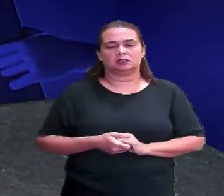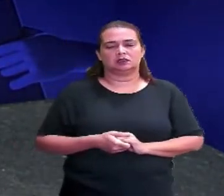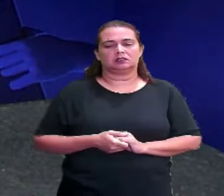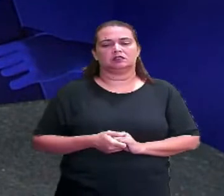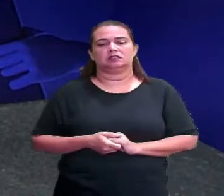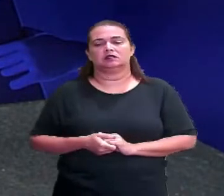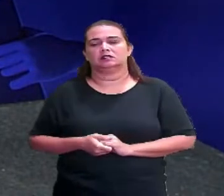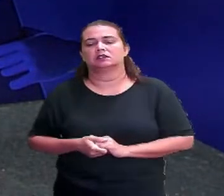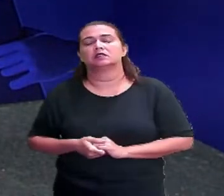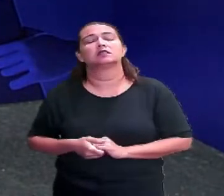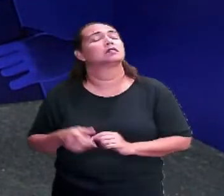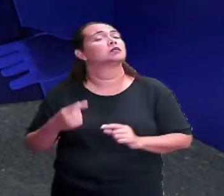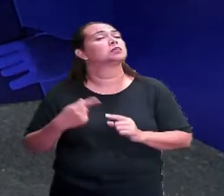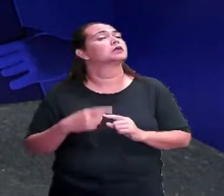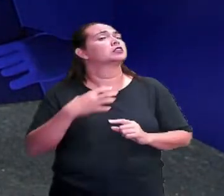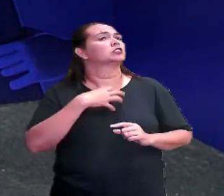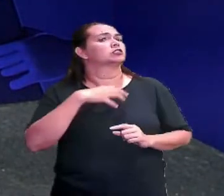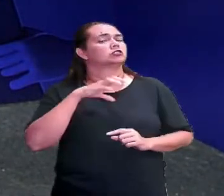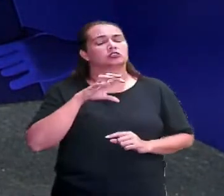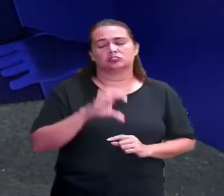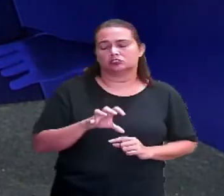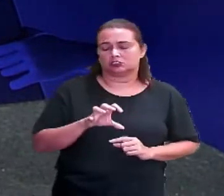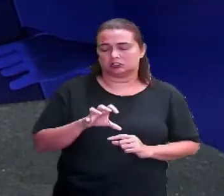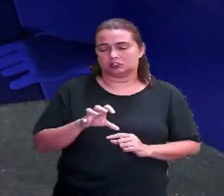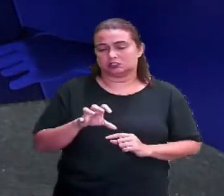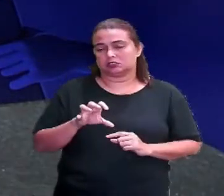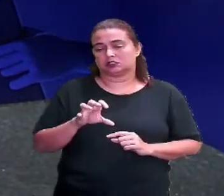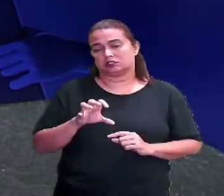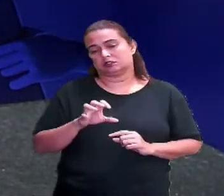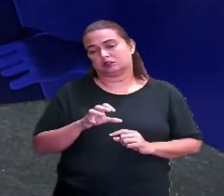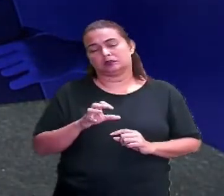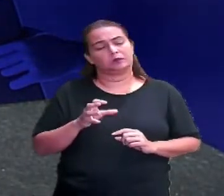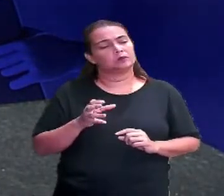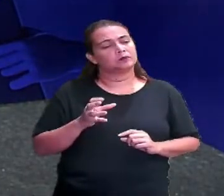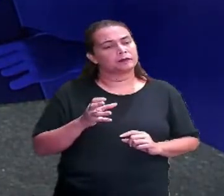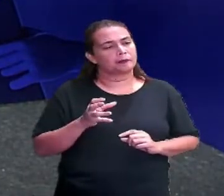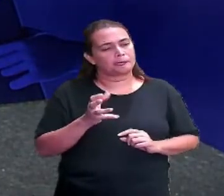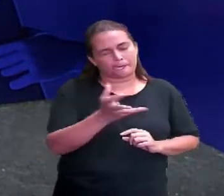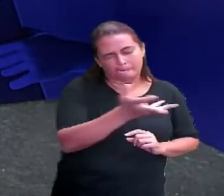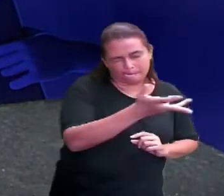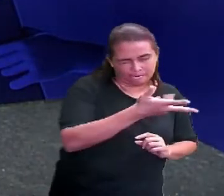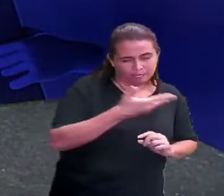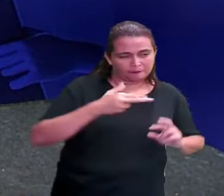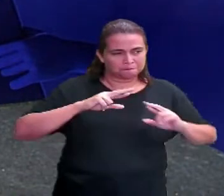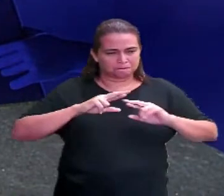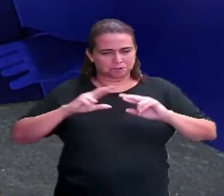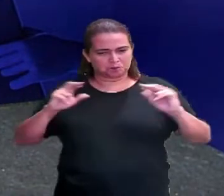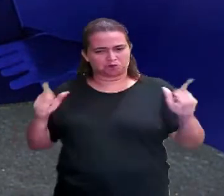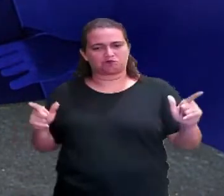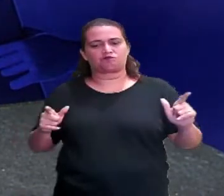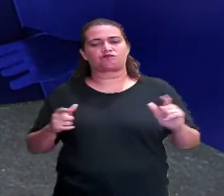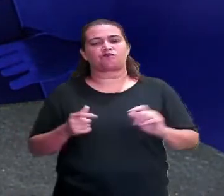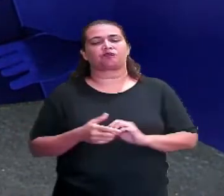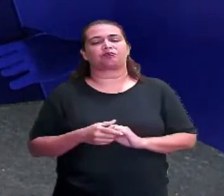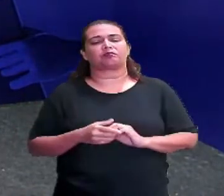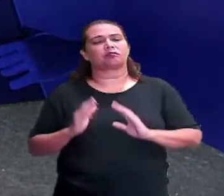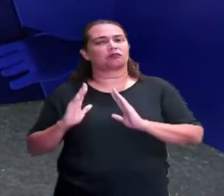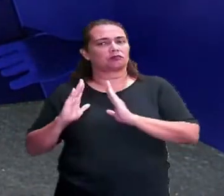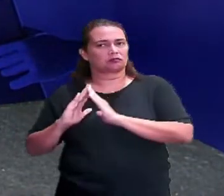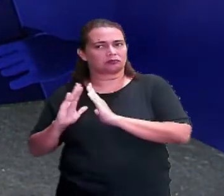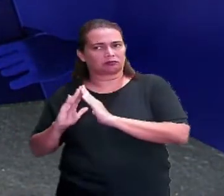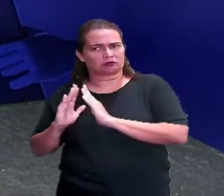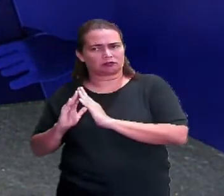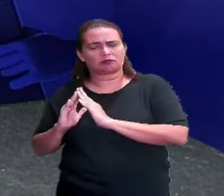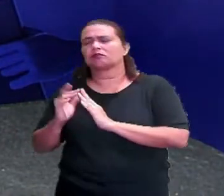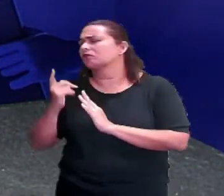mais próximas, porque são jeitos ou abordagens muito distintas, né? Em casa eu tenho